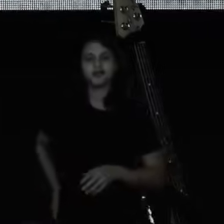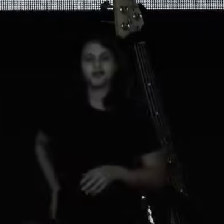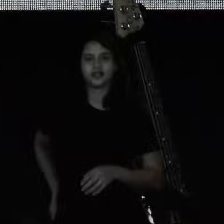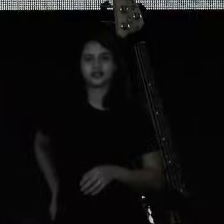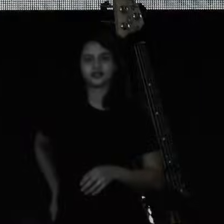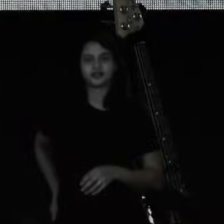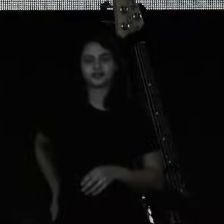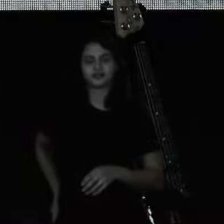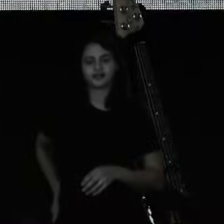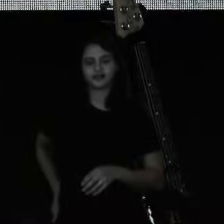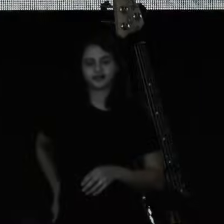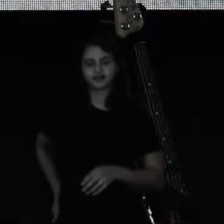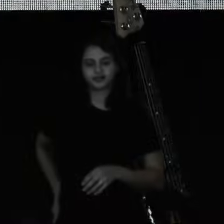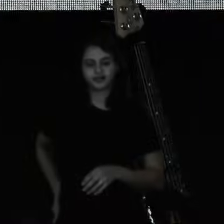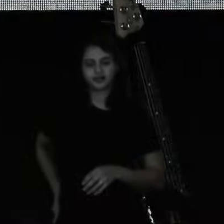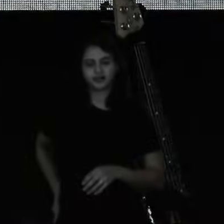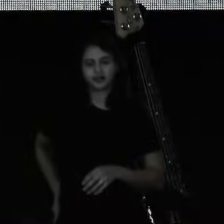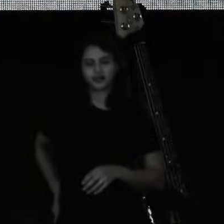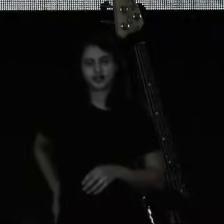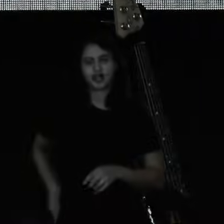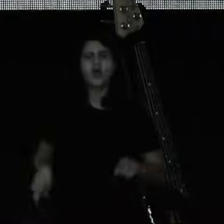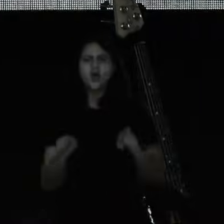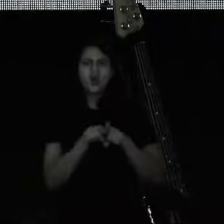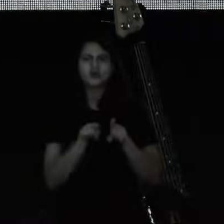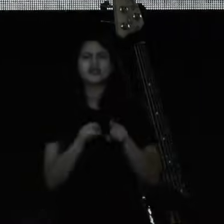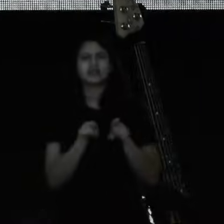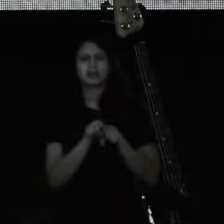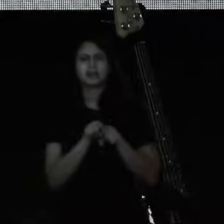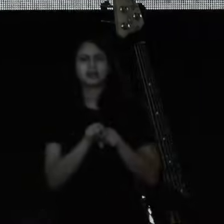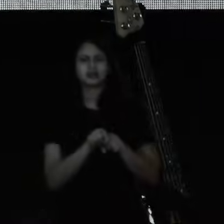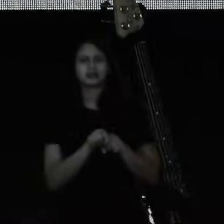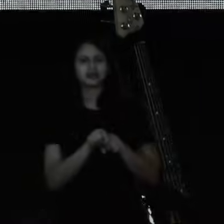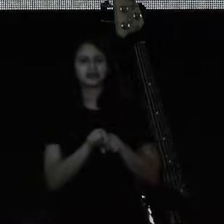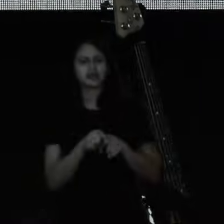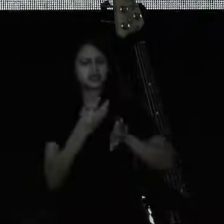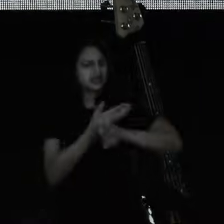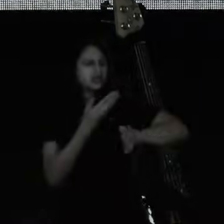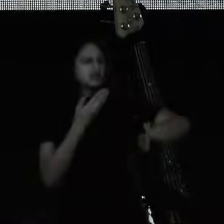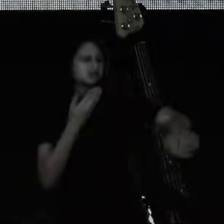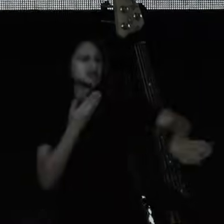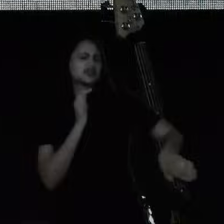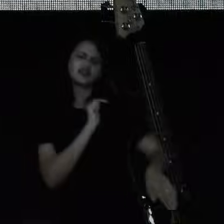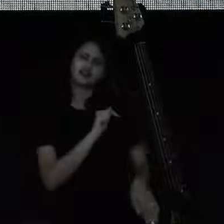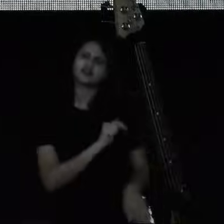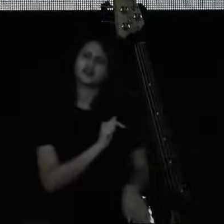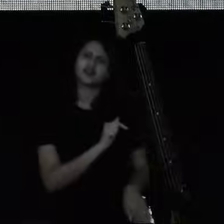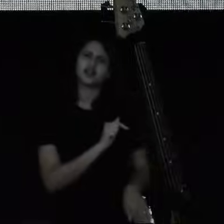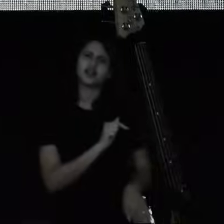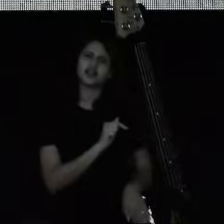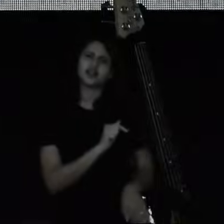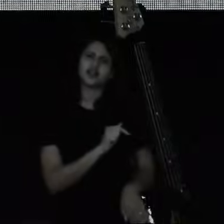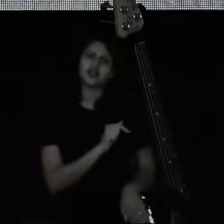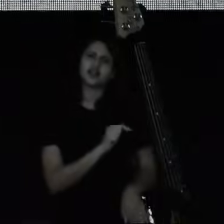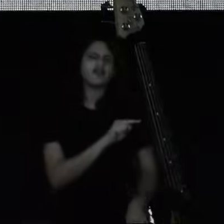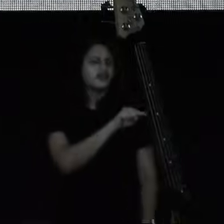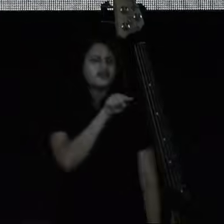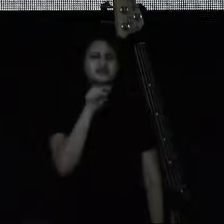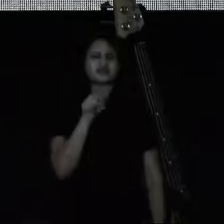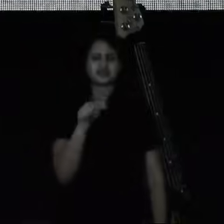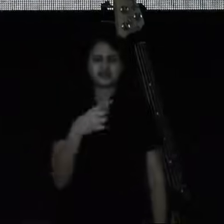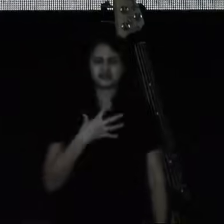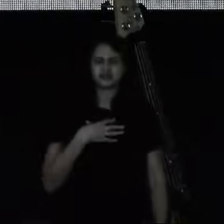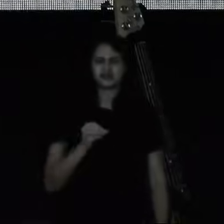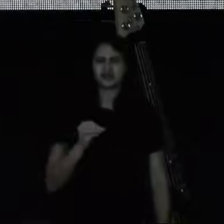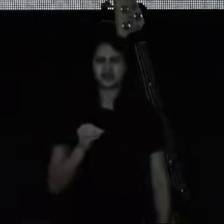estavam grandes, expulsaram Jefté, dizendo: você não vai receber nenhuma herança de nossa família, pois é filho de outra